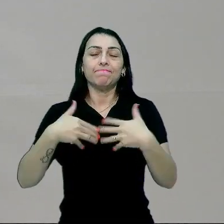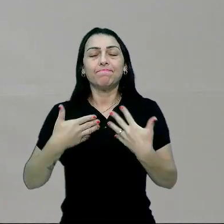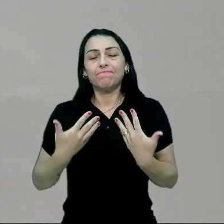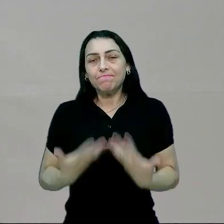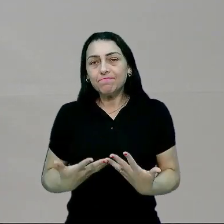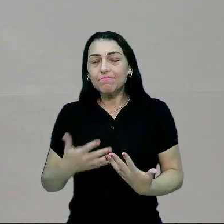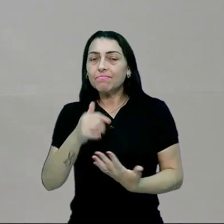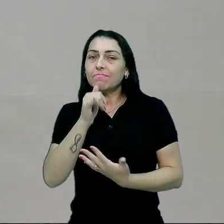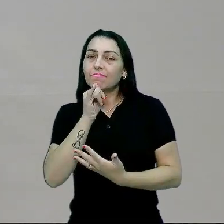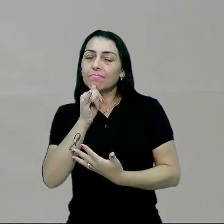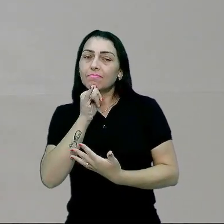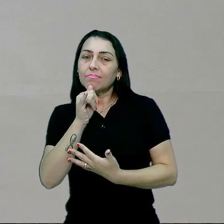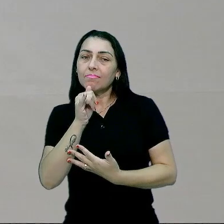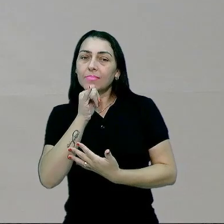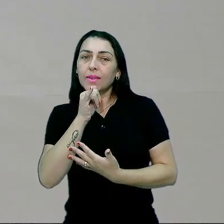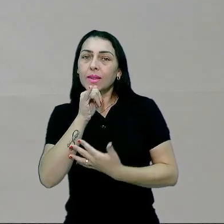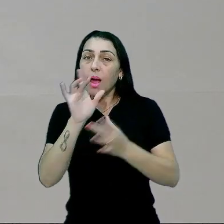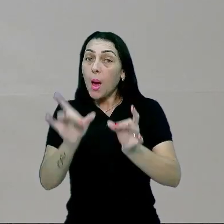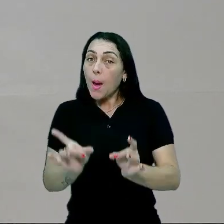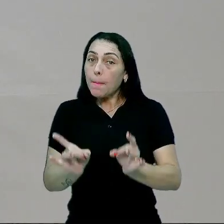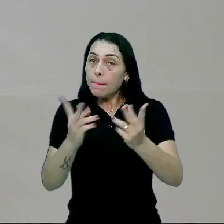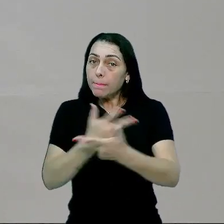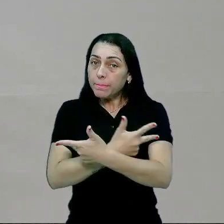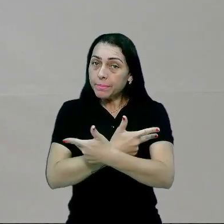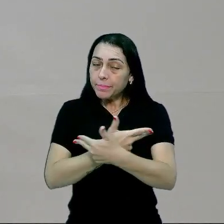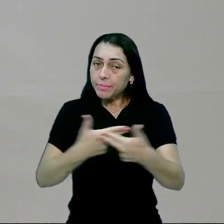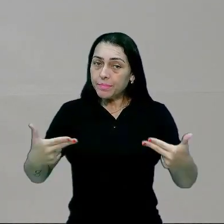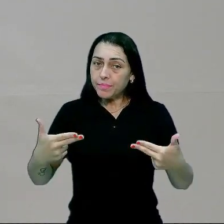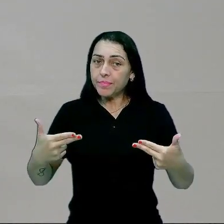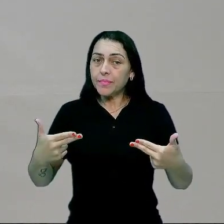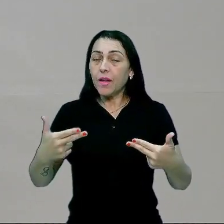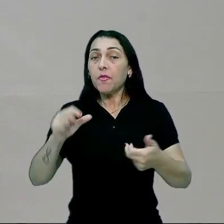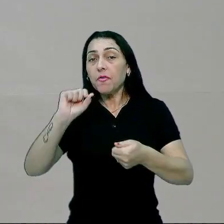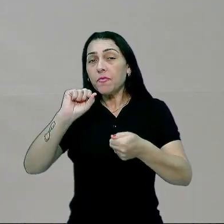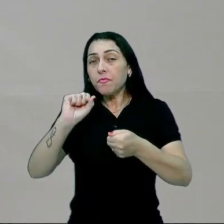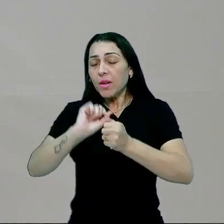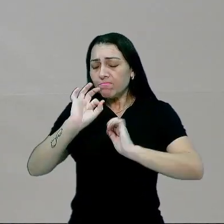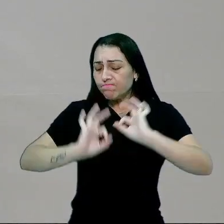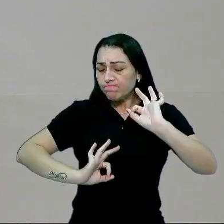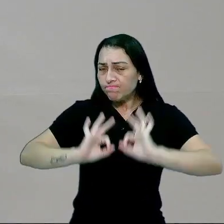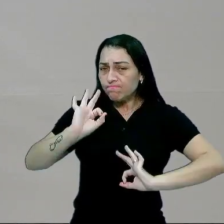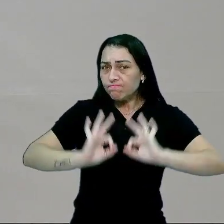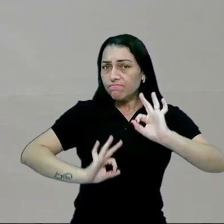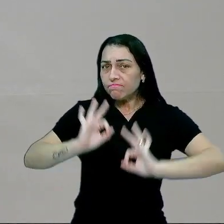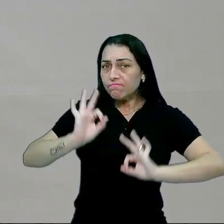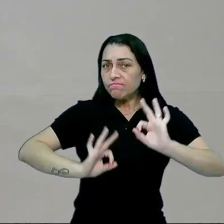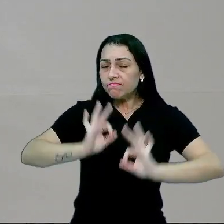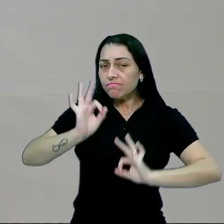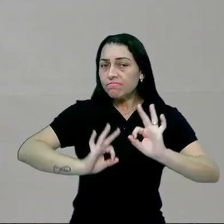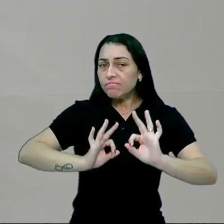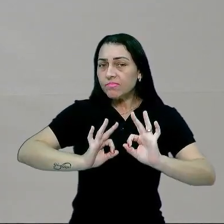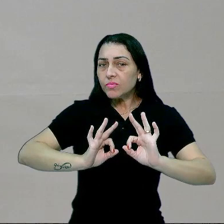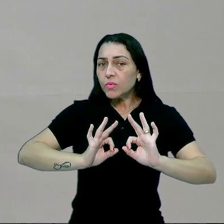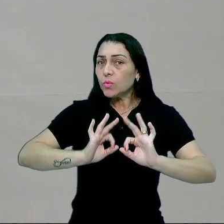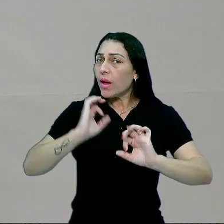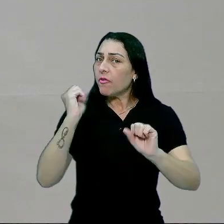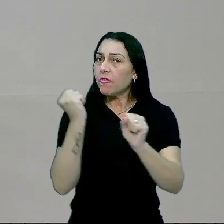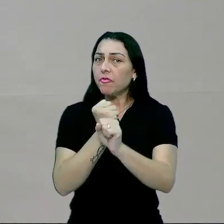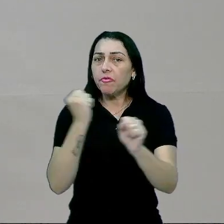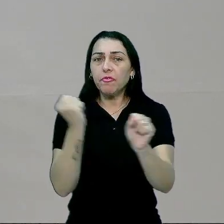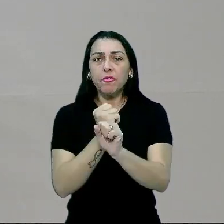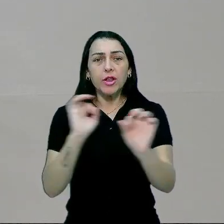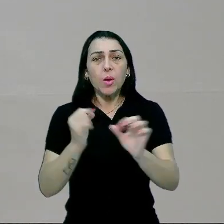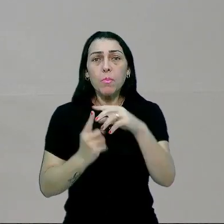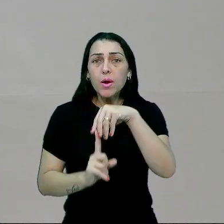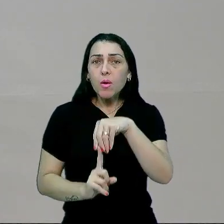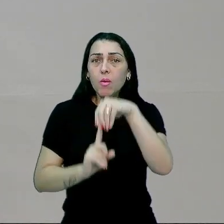seja, a mercadoria, ao ser fabricada, ela não é construída por